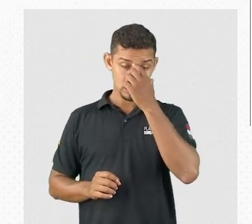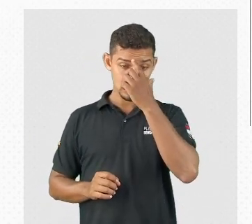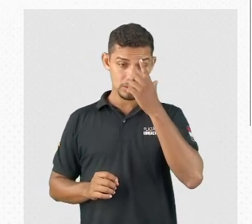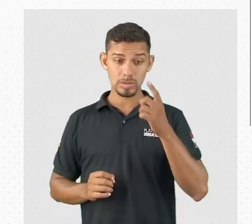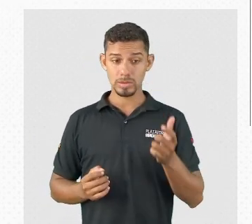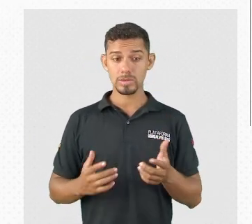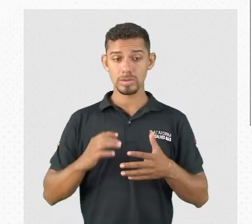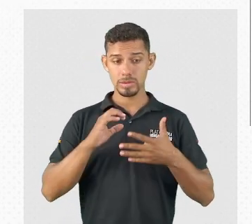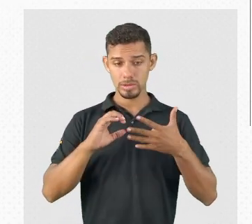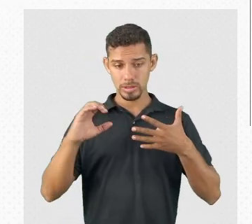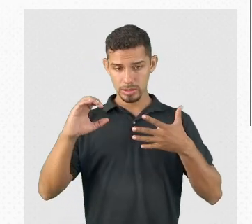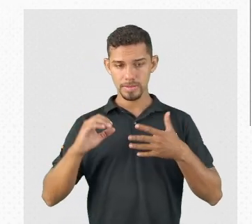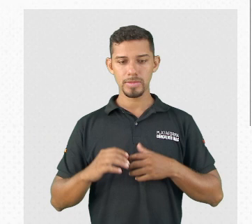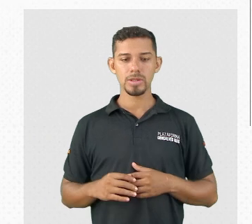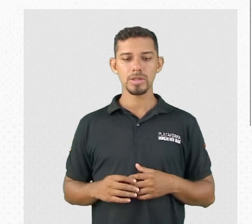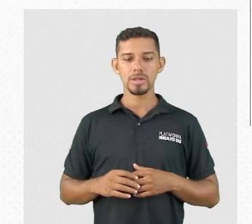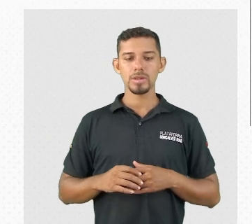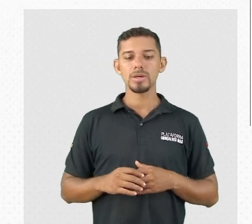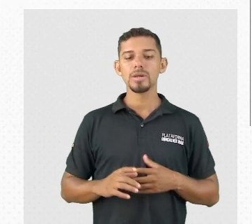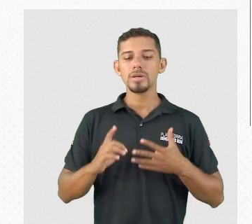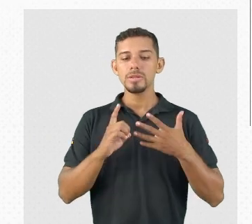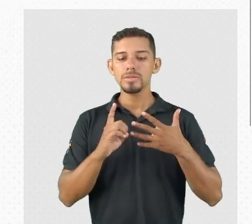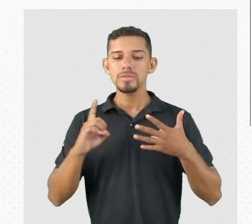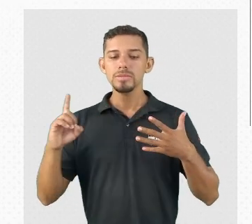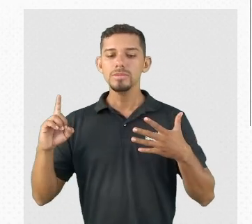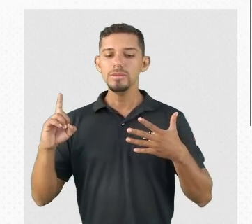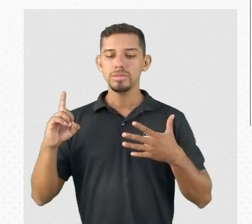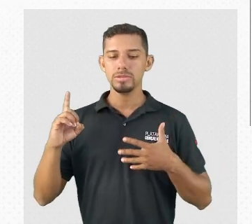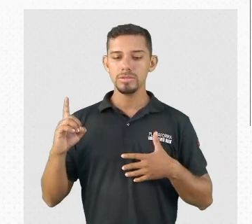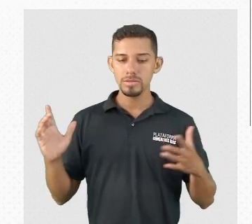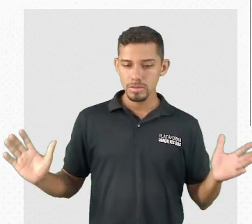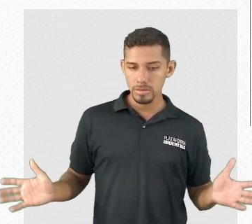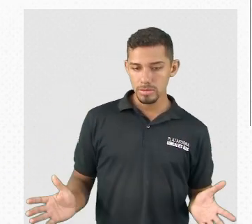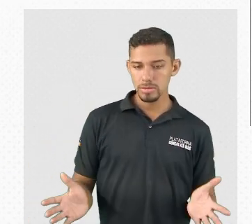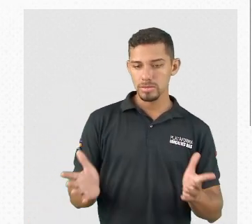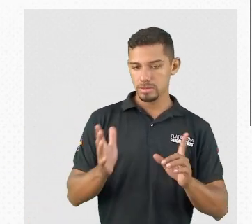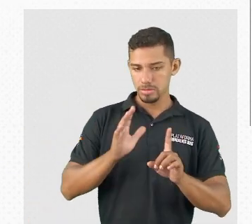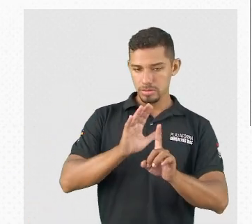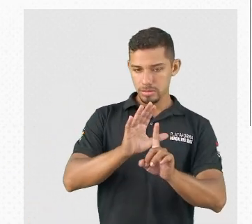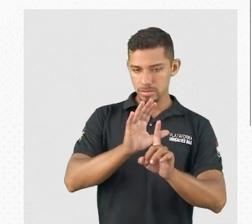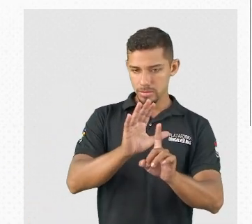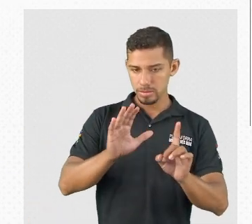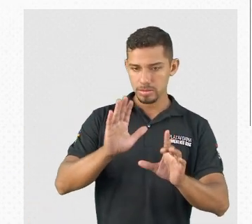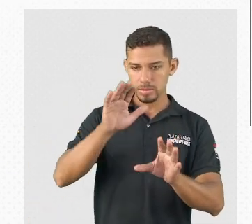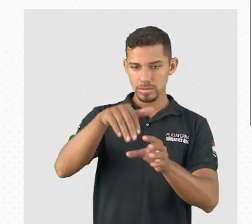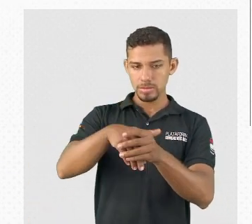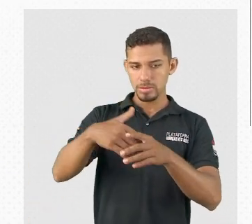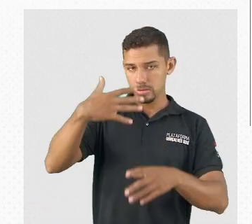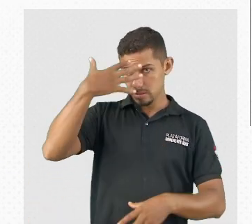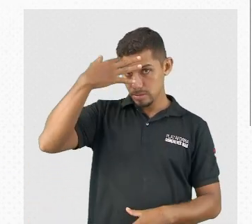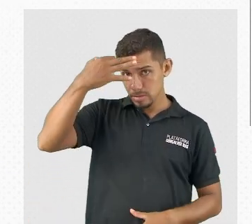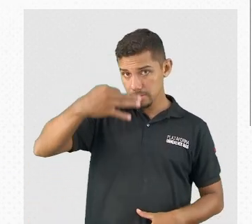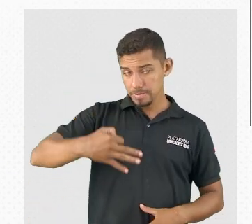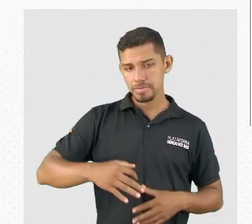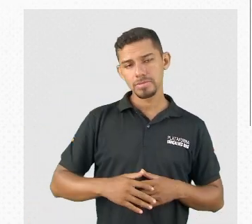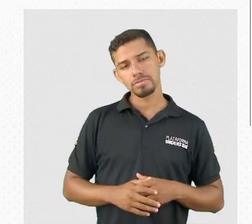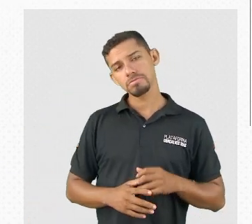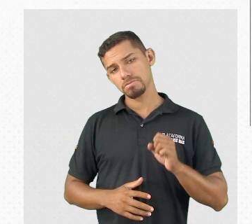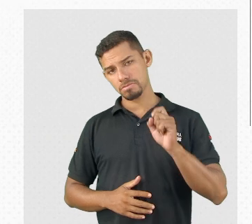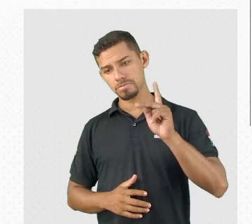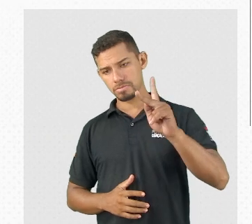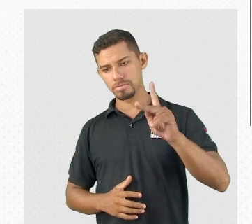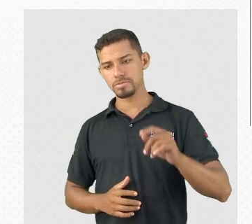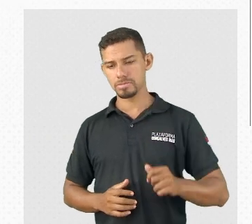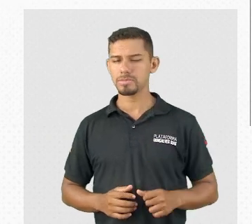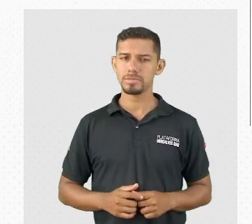situada a letra C. Letra D, propaganda de incentivo ao voto consciente. Ok,